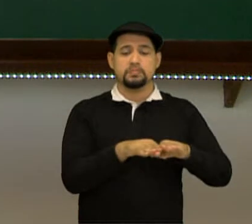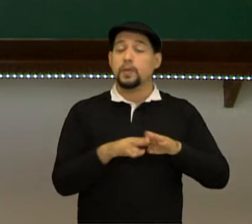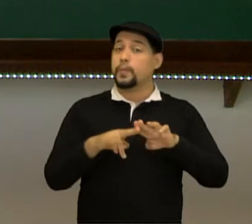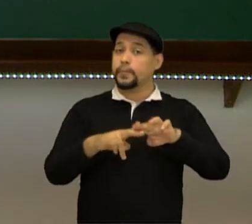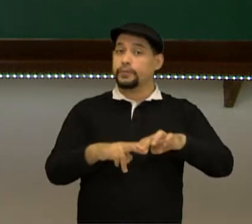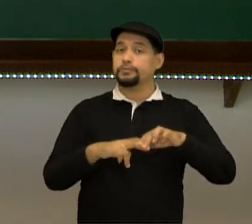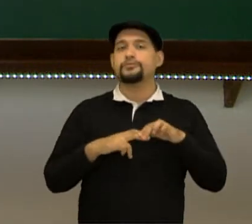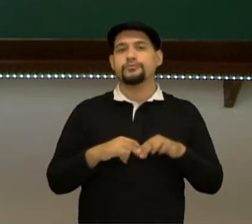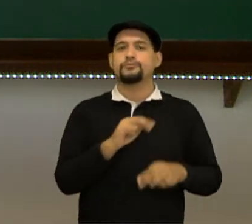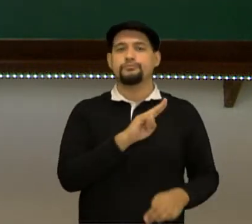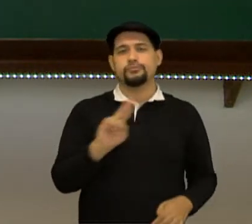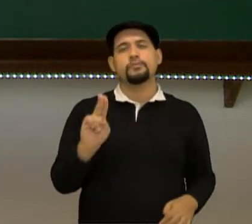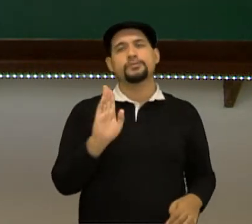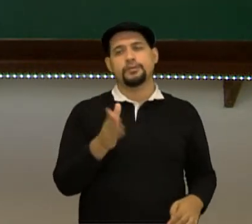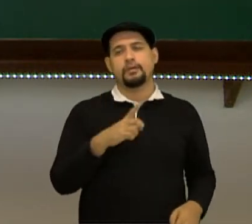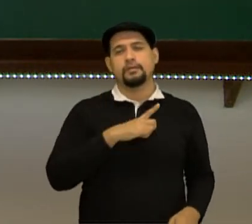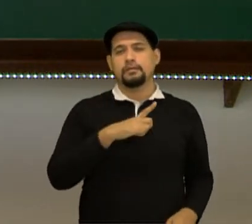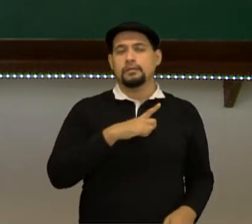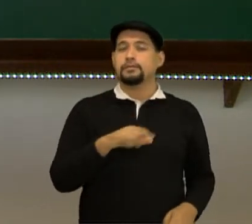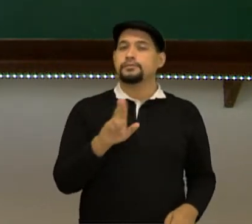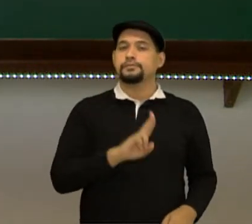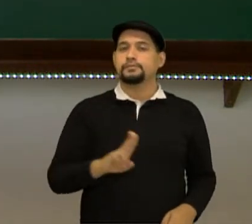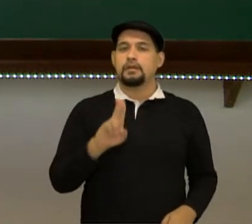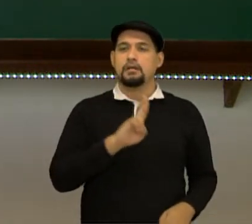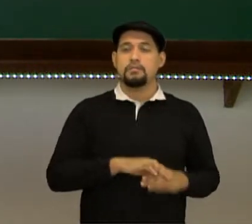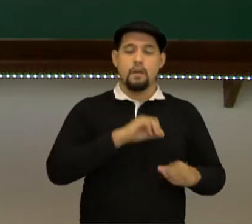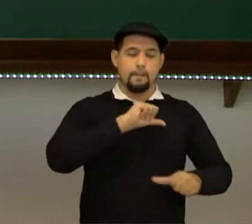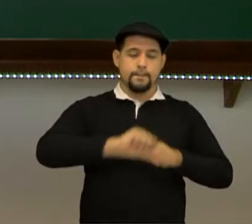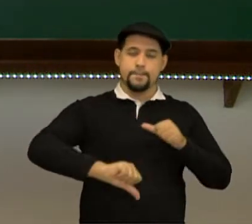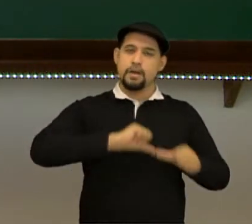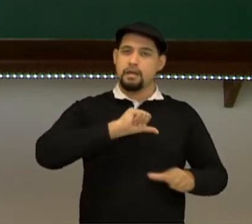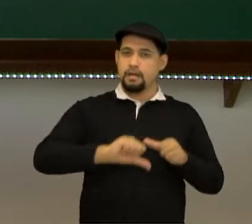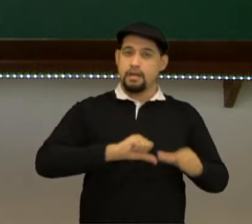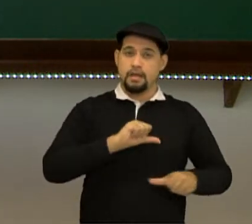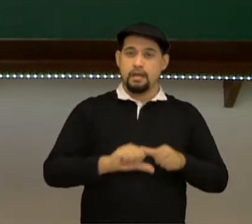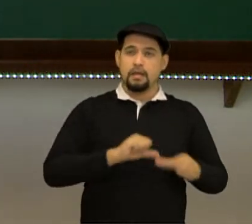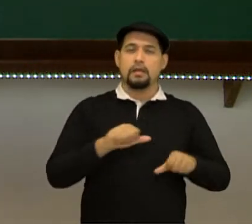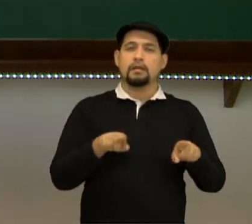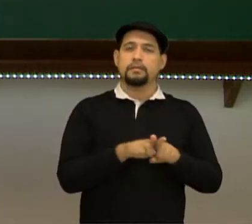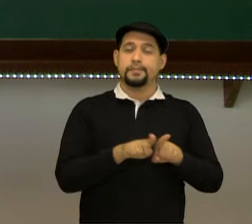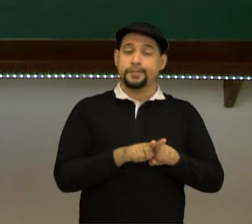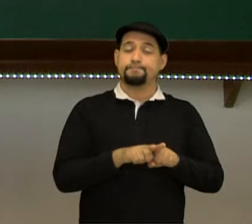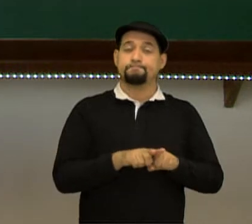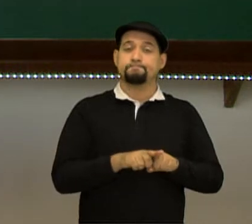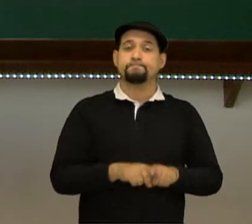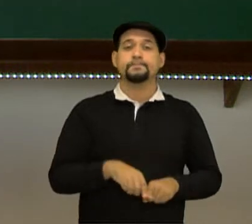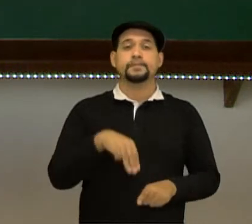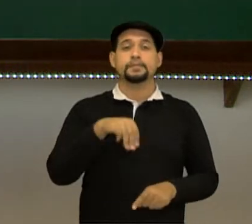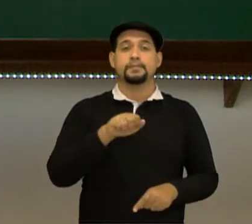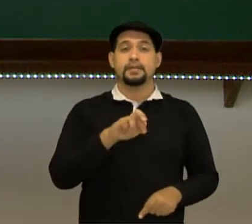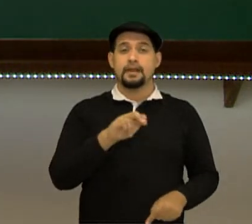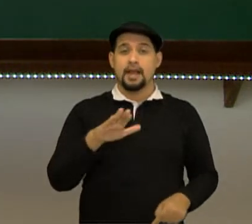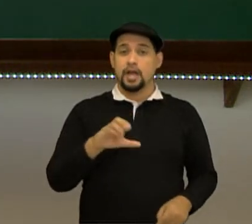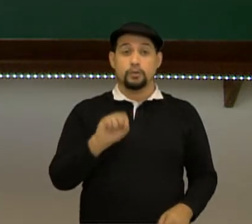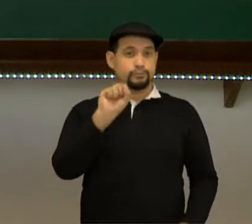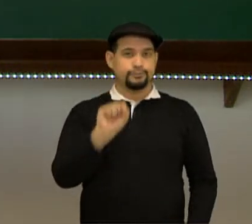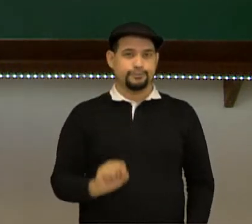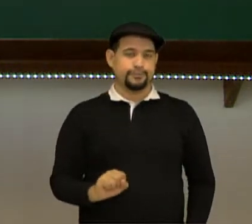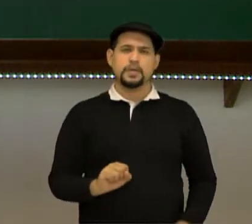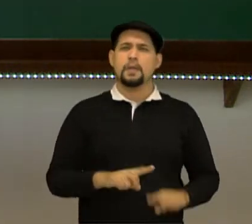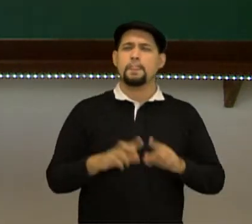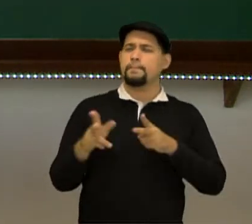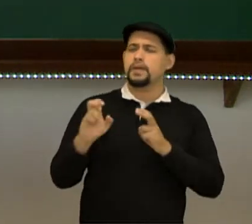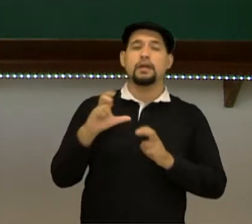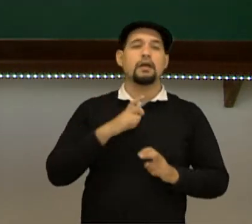por isso até o nome já é propício para esta mudança mercado comum do Sul nesse tipo de bloco nosso